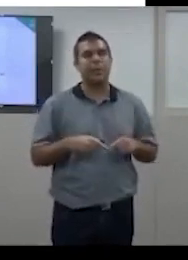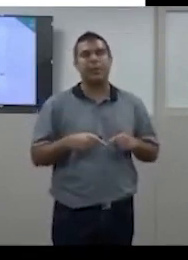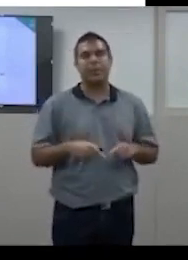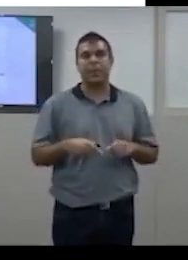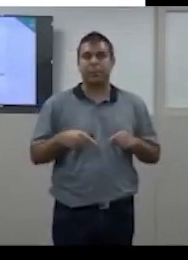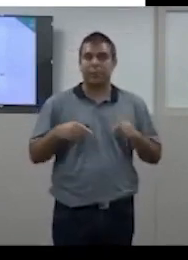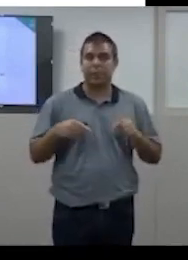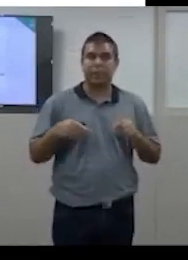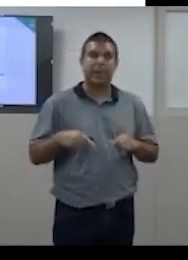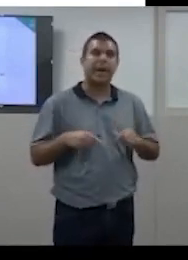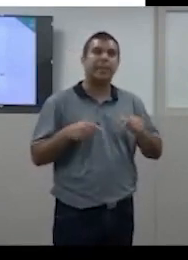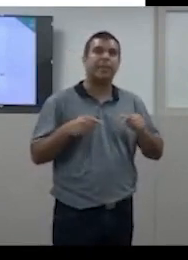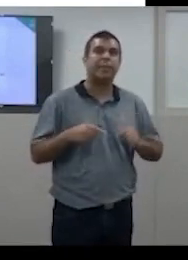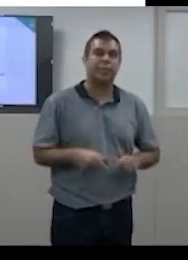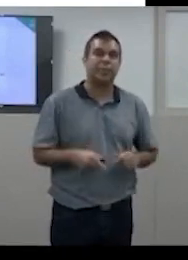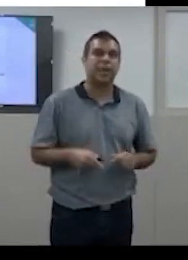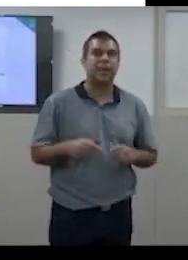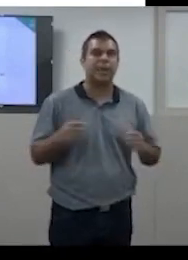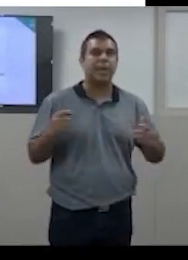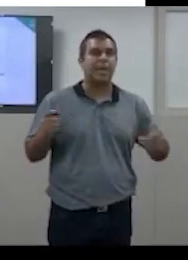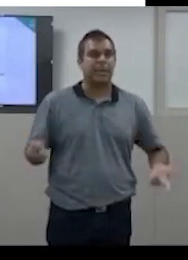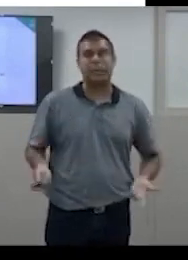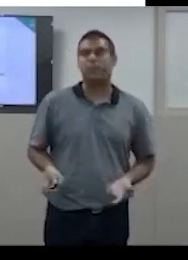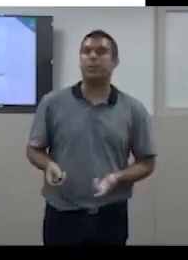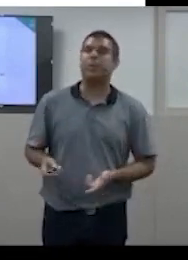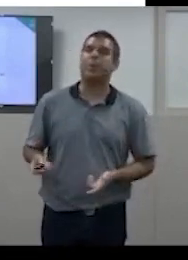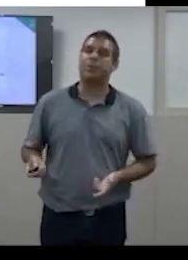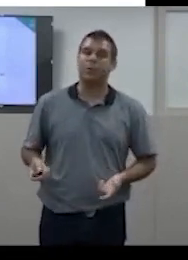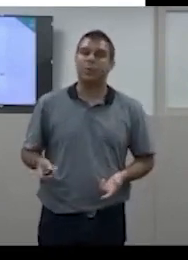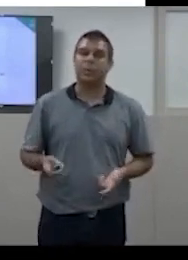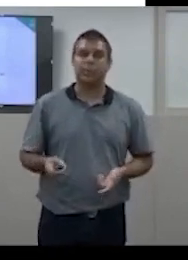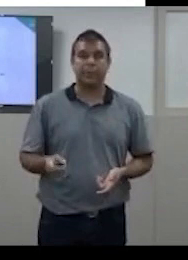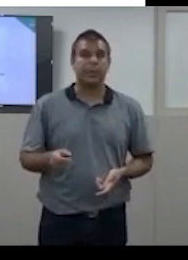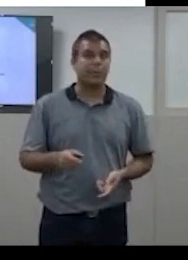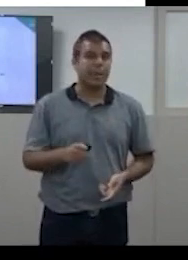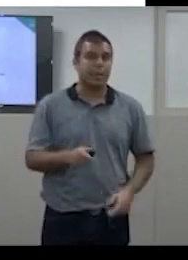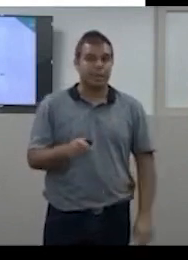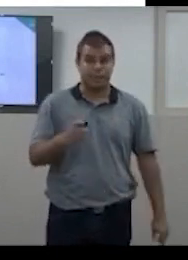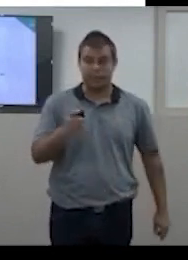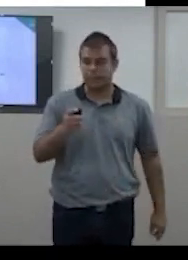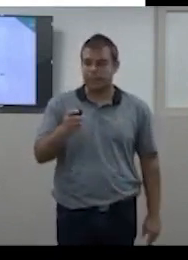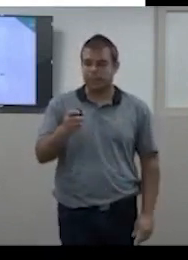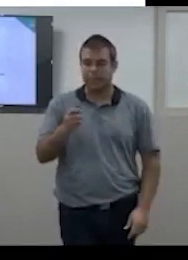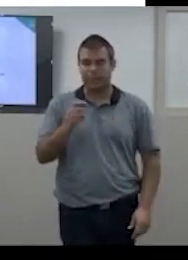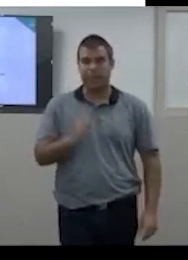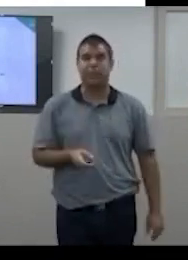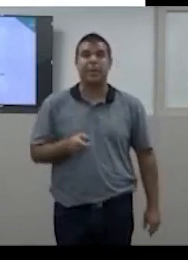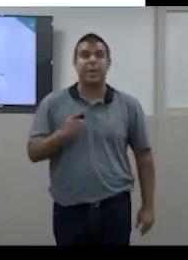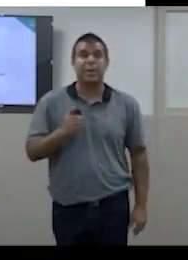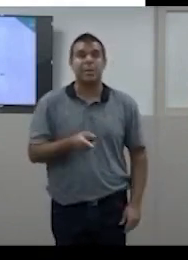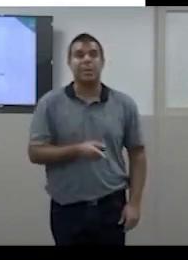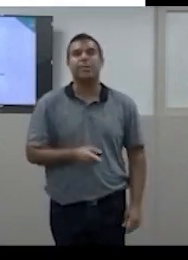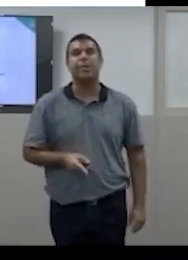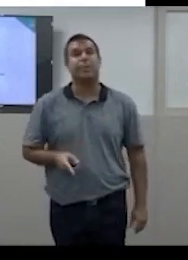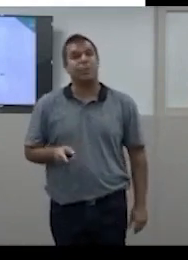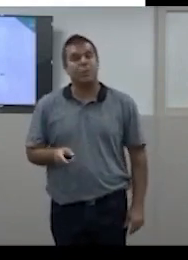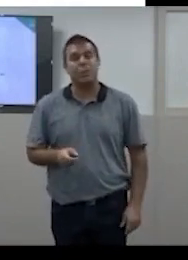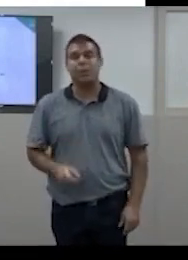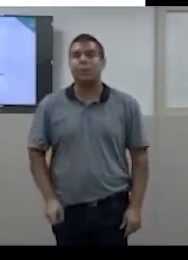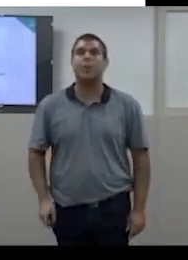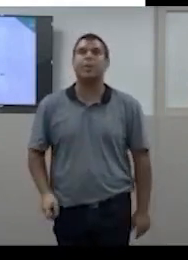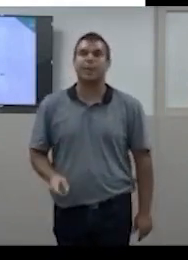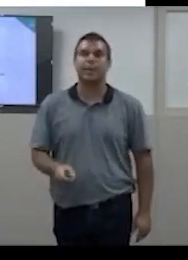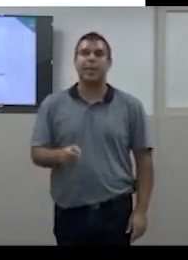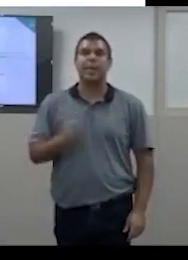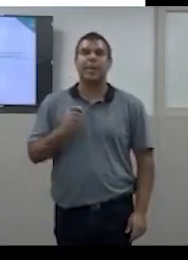vezes você não consegue perceber isso só na sua casa, na sua cidade, mas o mundo é um espaço muito amplo, onde você consegue estar observando muitas coisas, certo? E uma mais